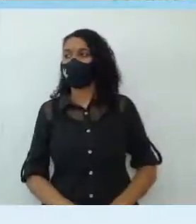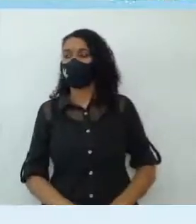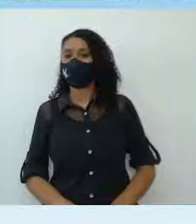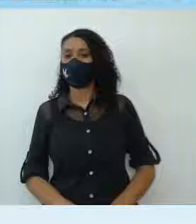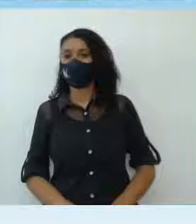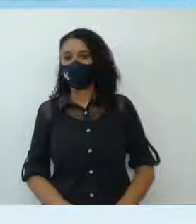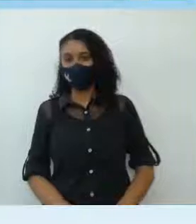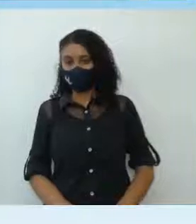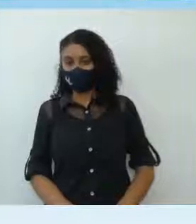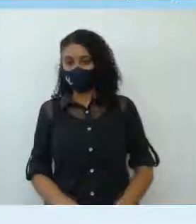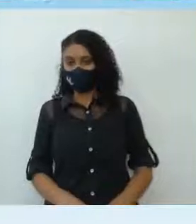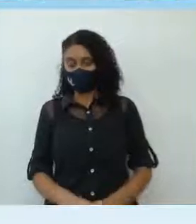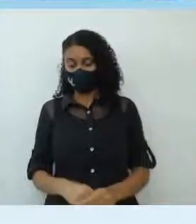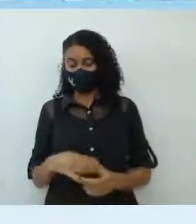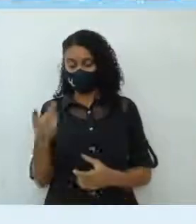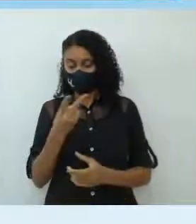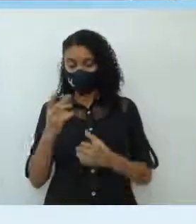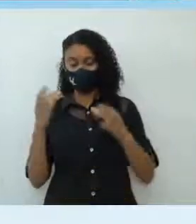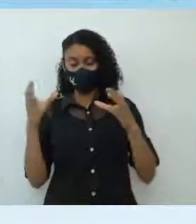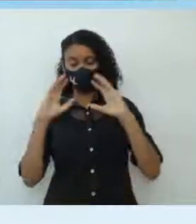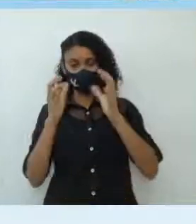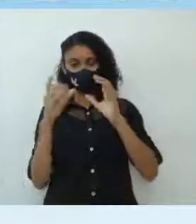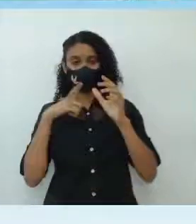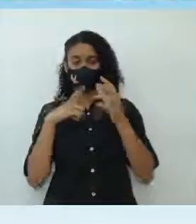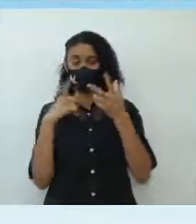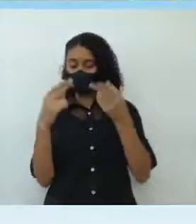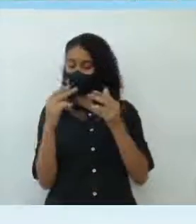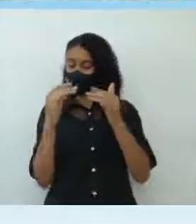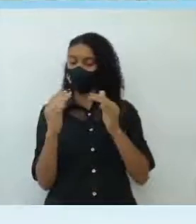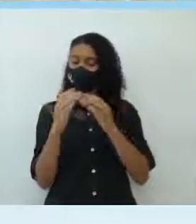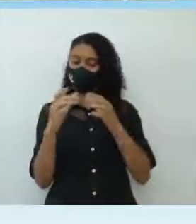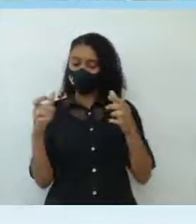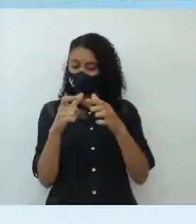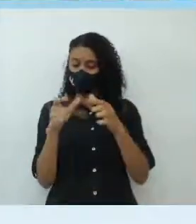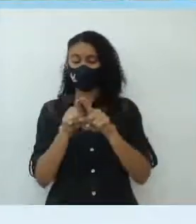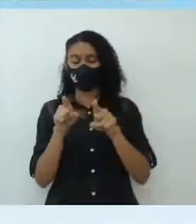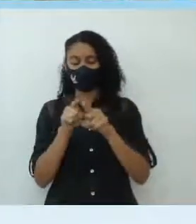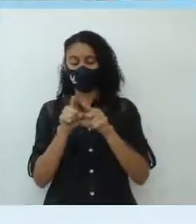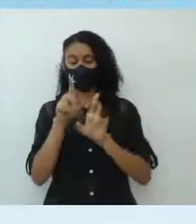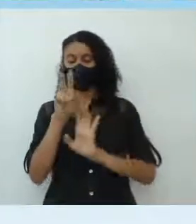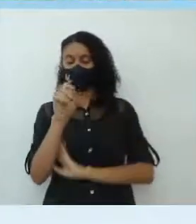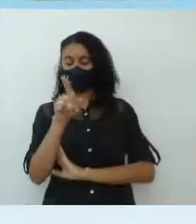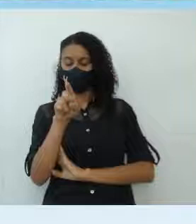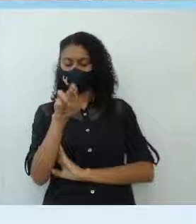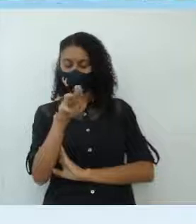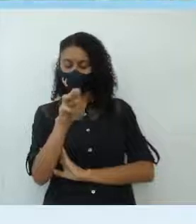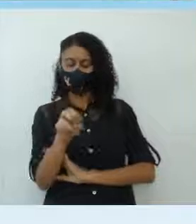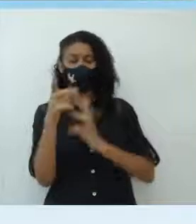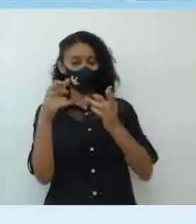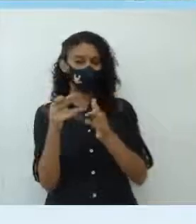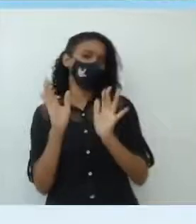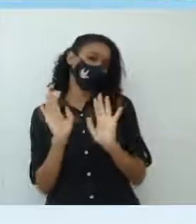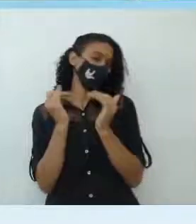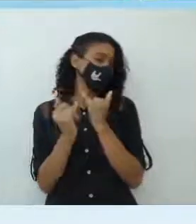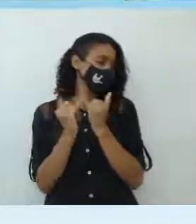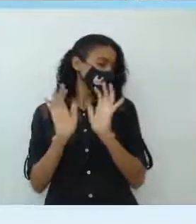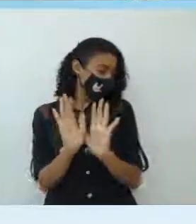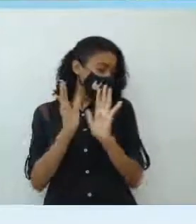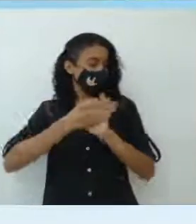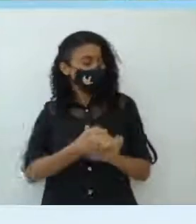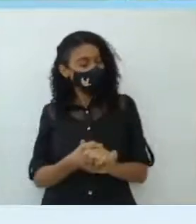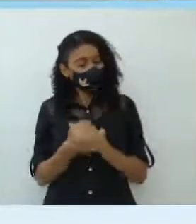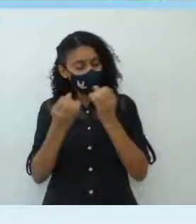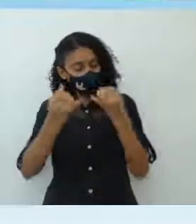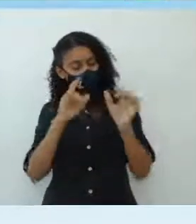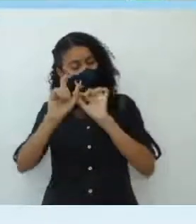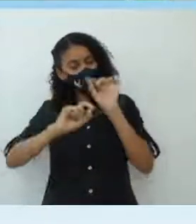duas bolinhas, terem o mesmo tamanho, o mesmo volume, ou pelo menos aparentemente terem o mesmo volume. Então, a gente fala disso,